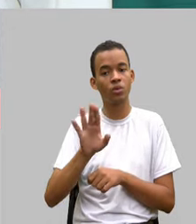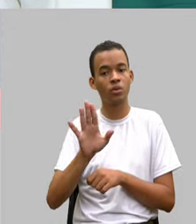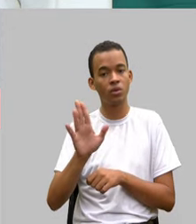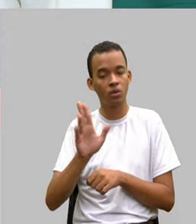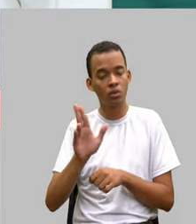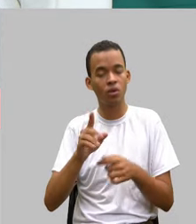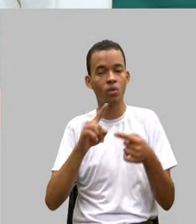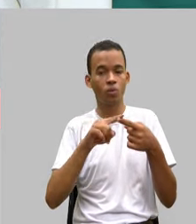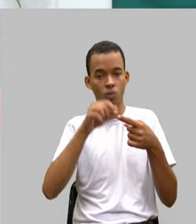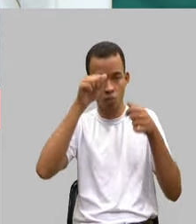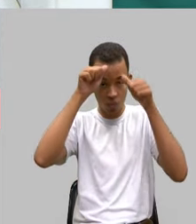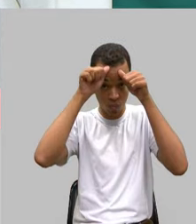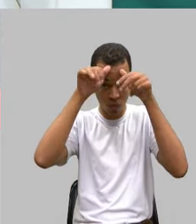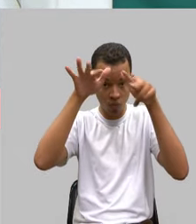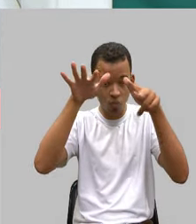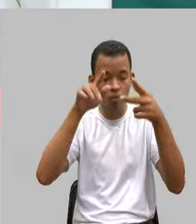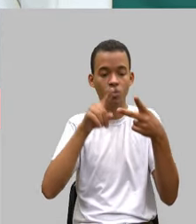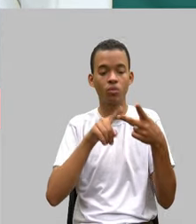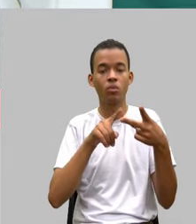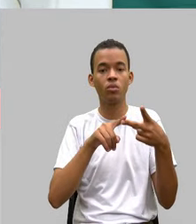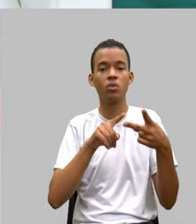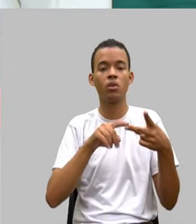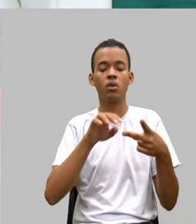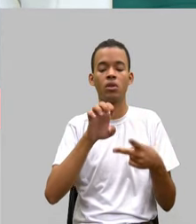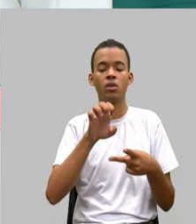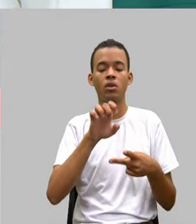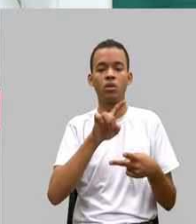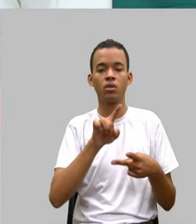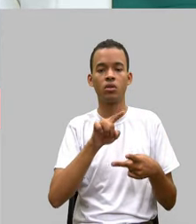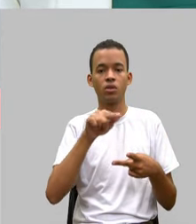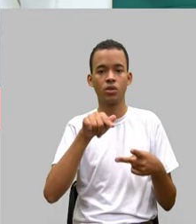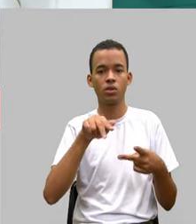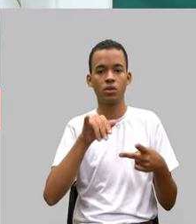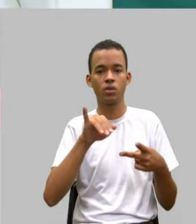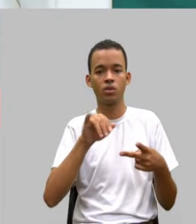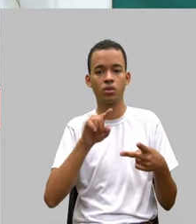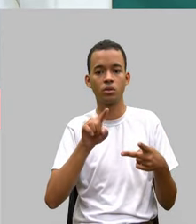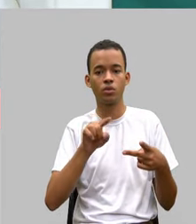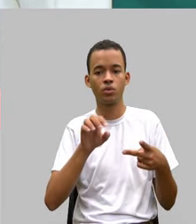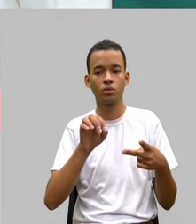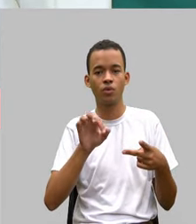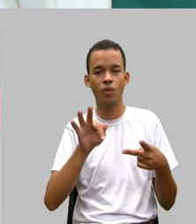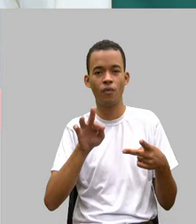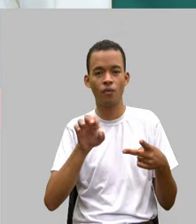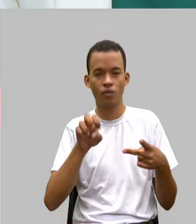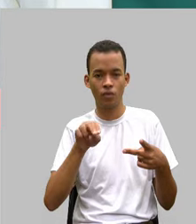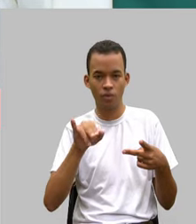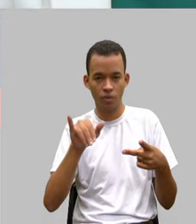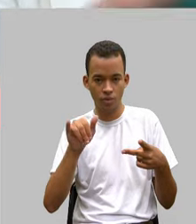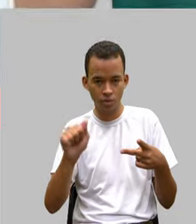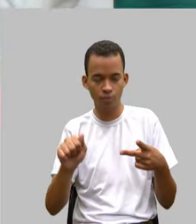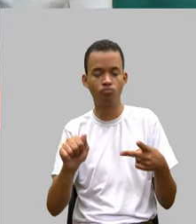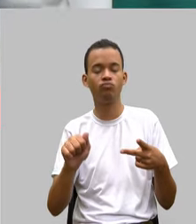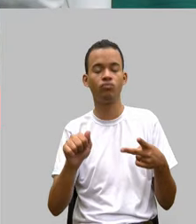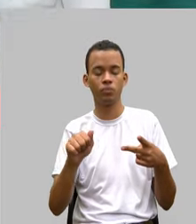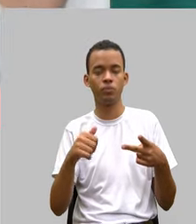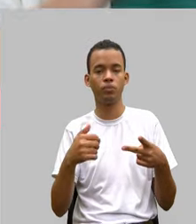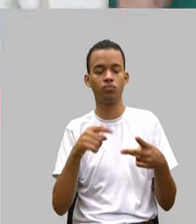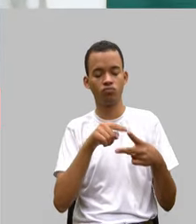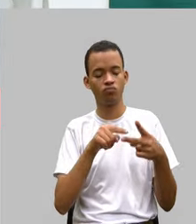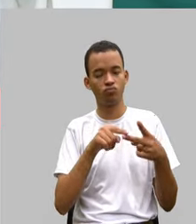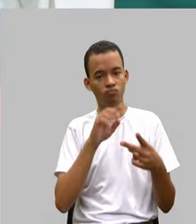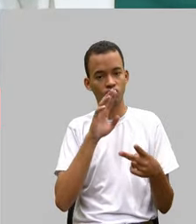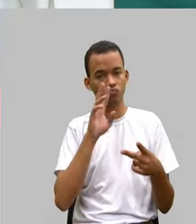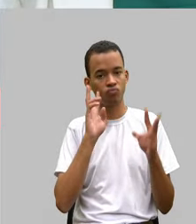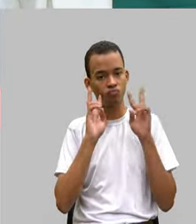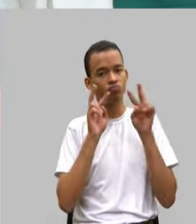nós temos que avançar as pesquisas em relação a isso e não tenho dúvida alguma que além de todo benefício né pras